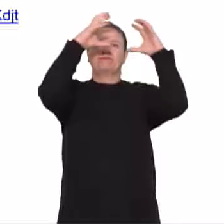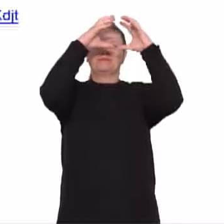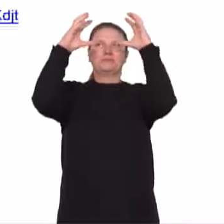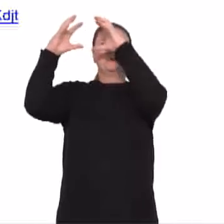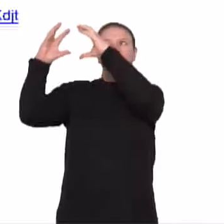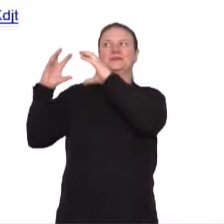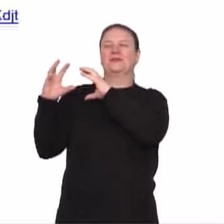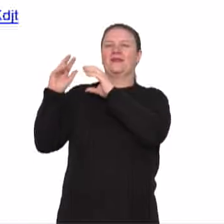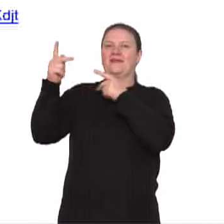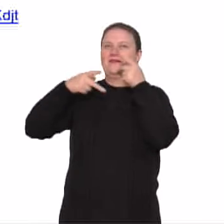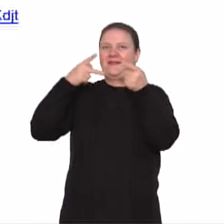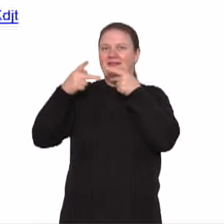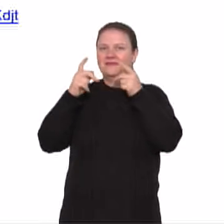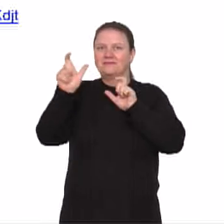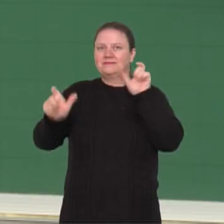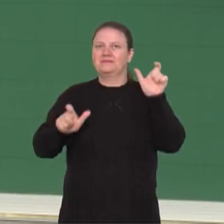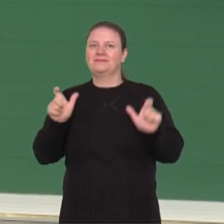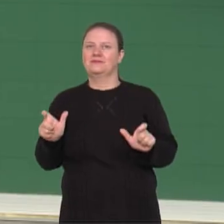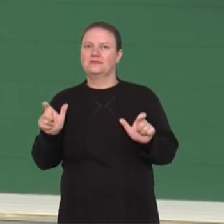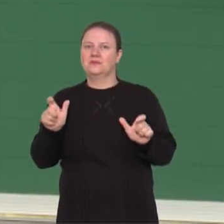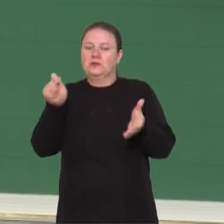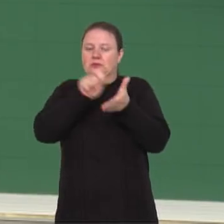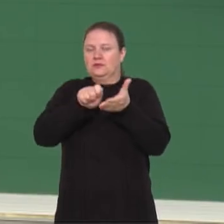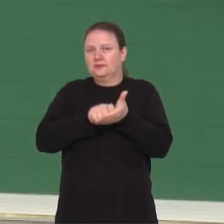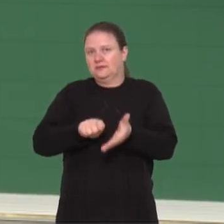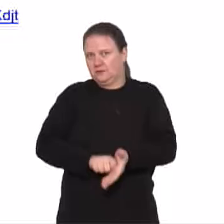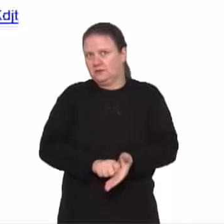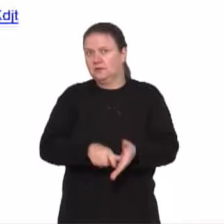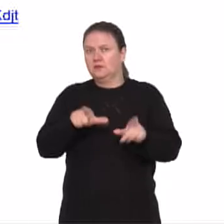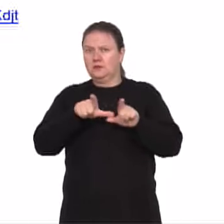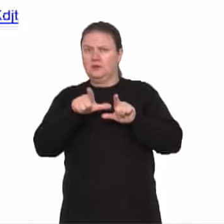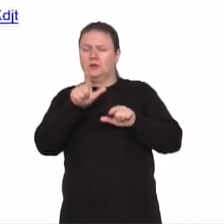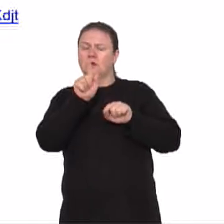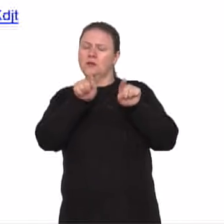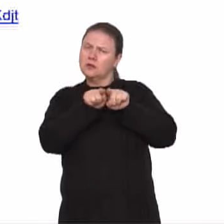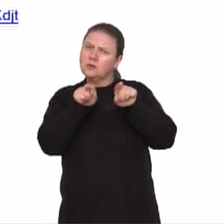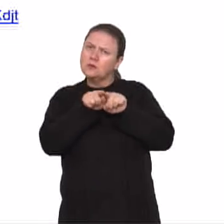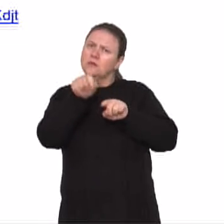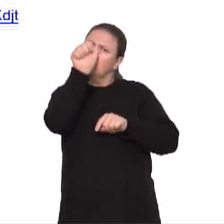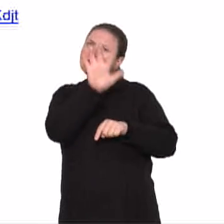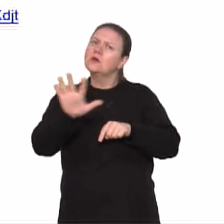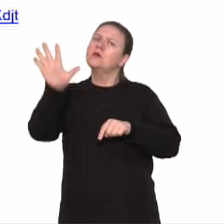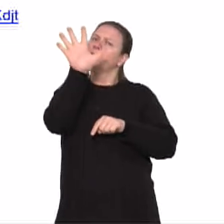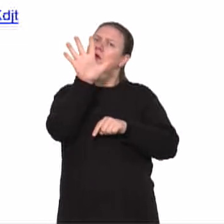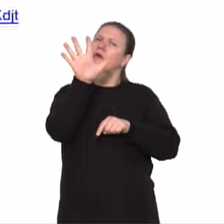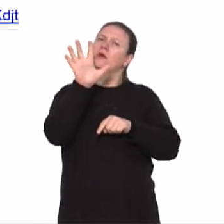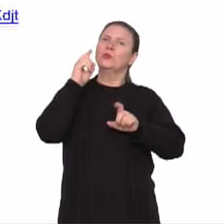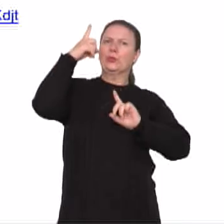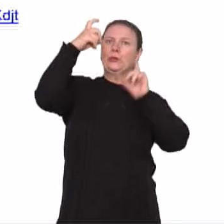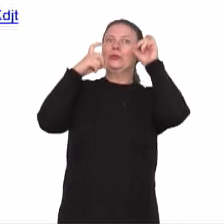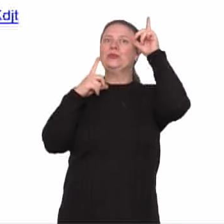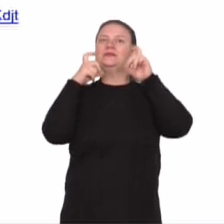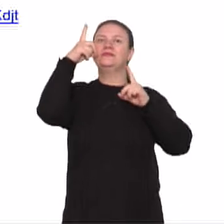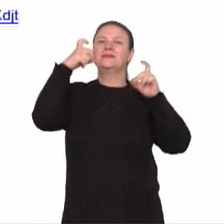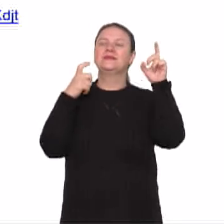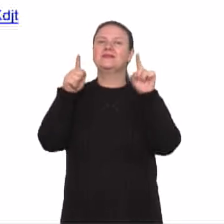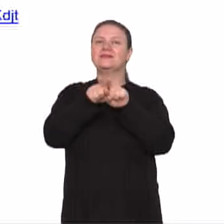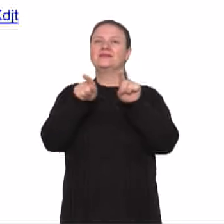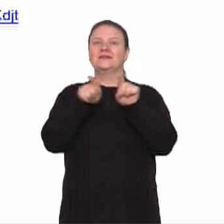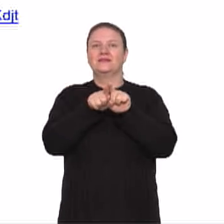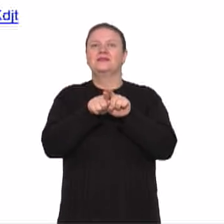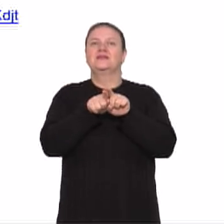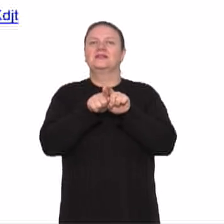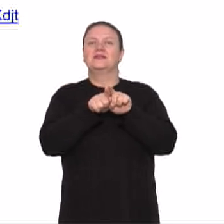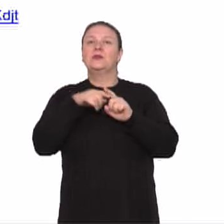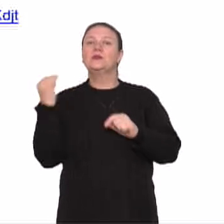dos personagens, né? A linguagem verbal. Temos as imagens, os desenhos, as expressões faciais, que são possíveis